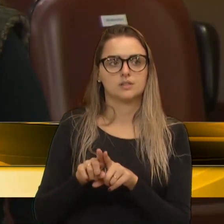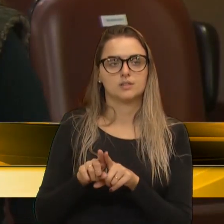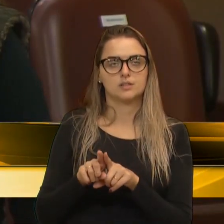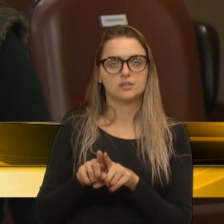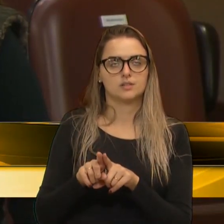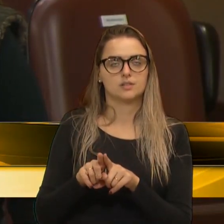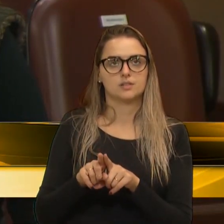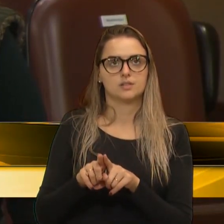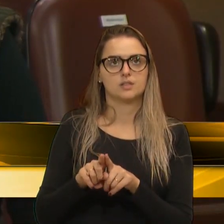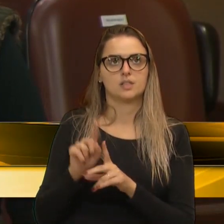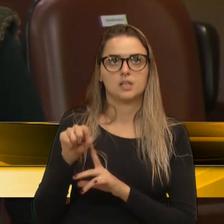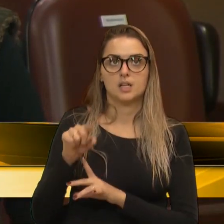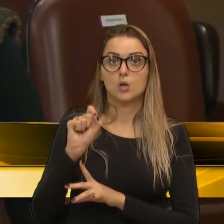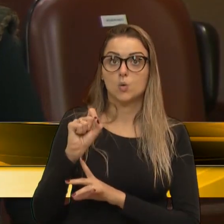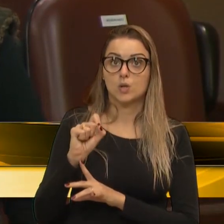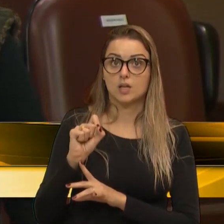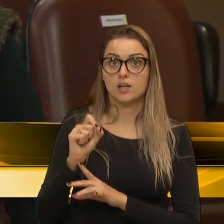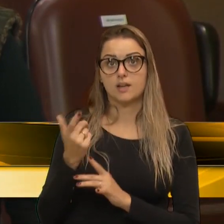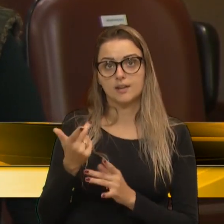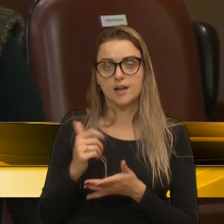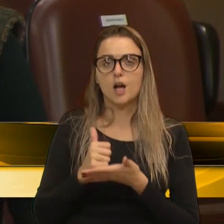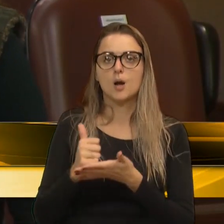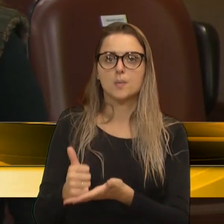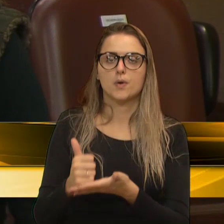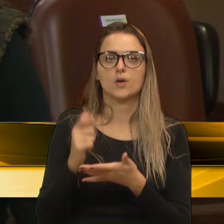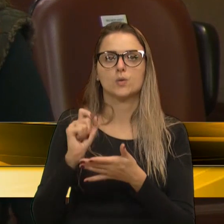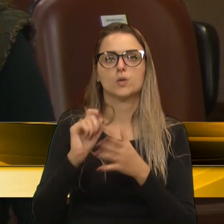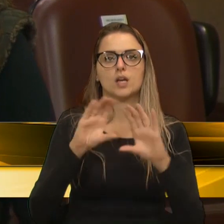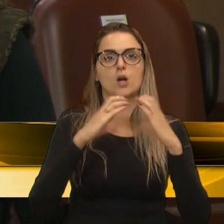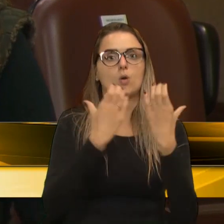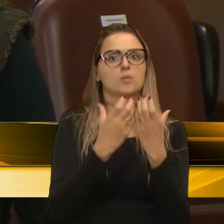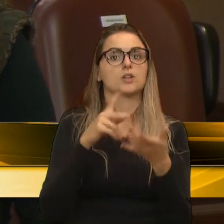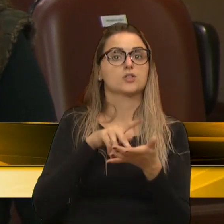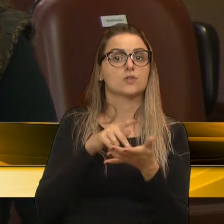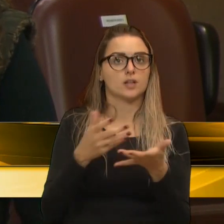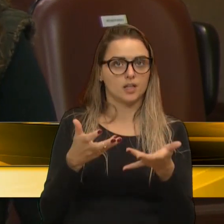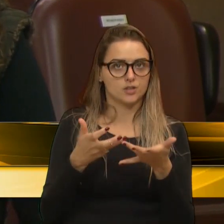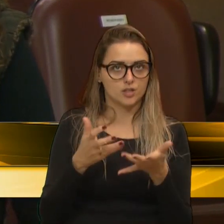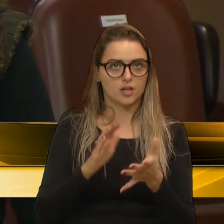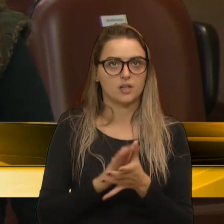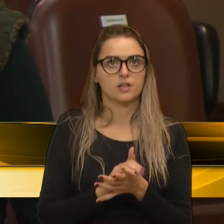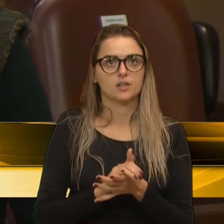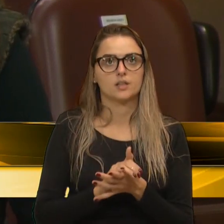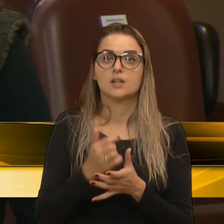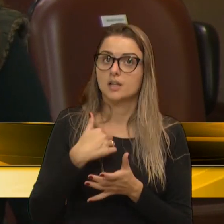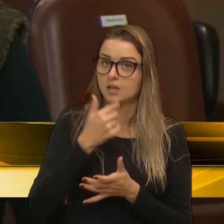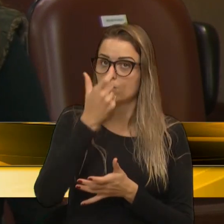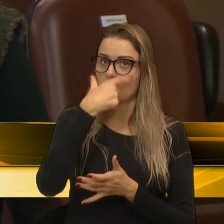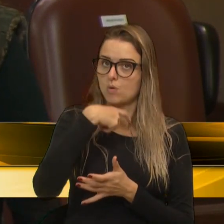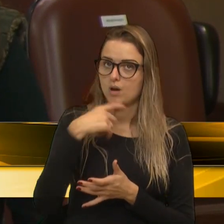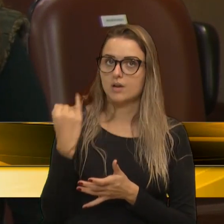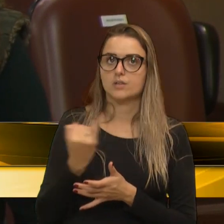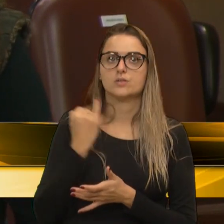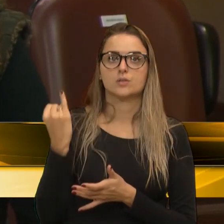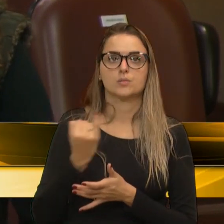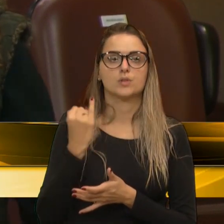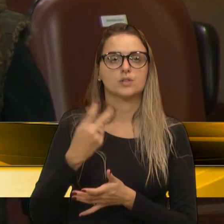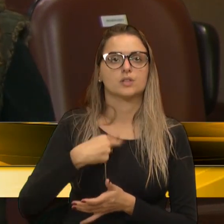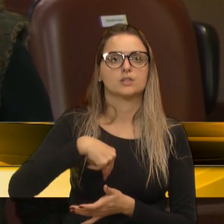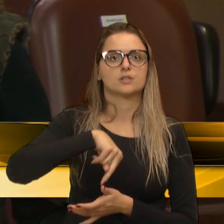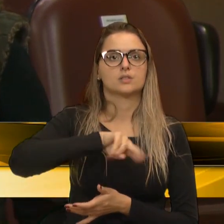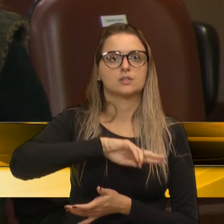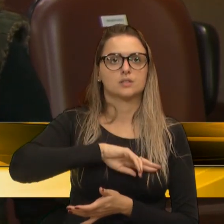que seja de fato aquilo que atenda às necessidades da população caxiense. Acho que é importante a